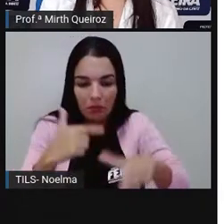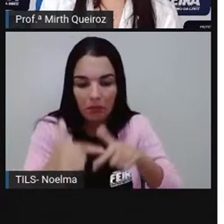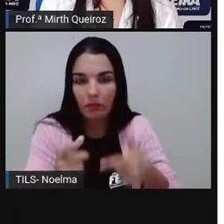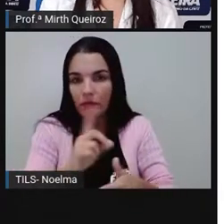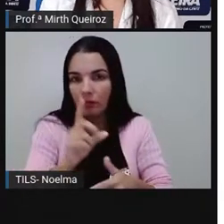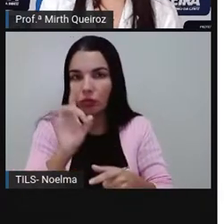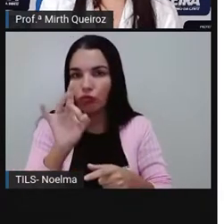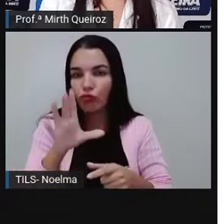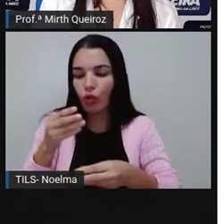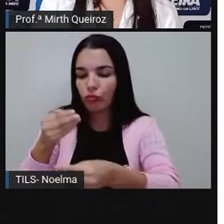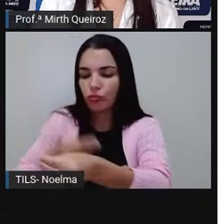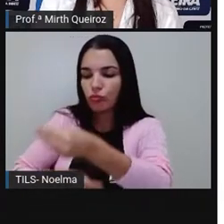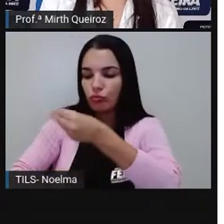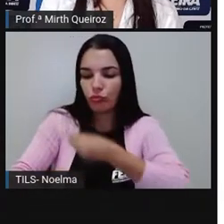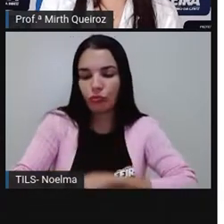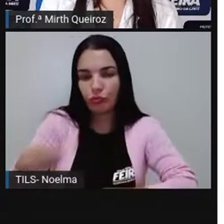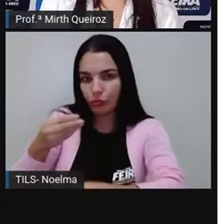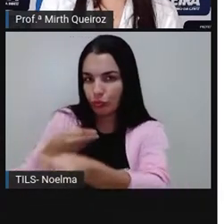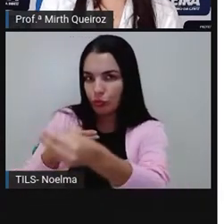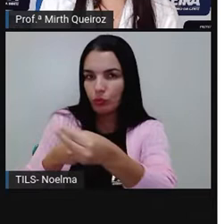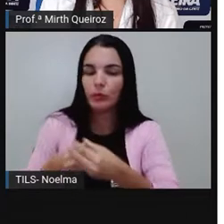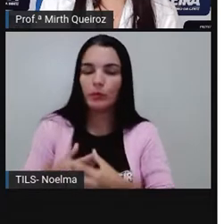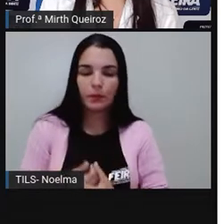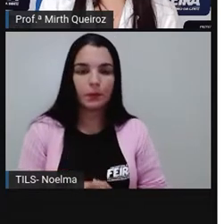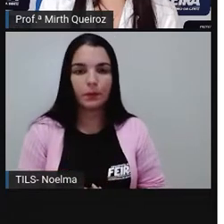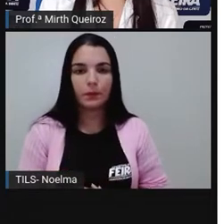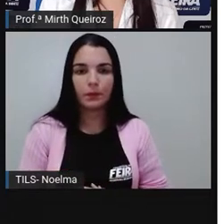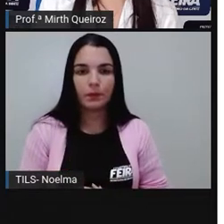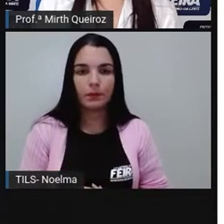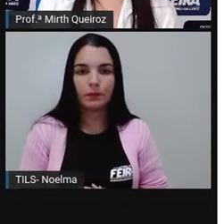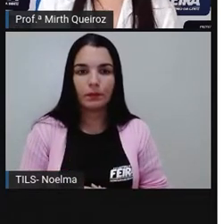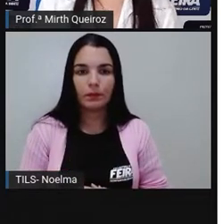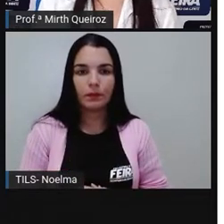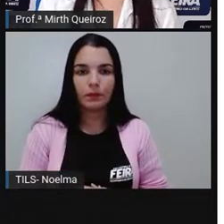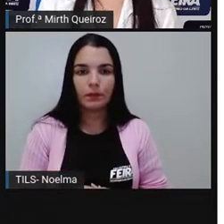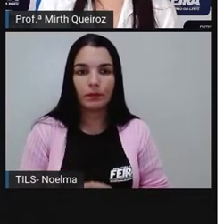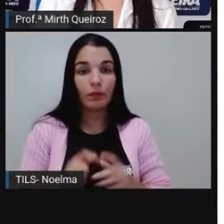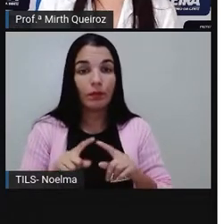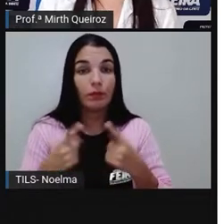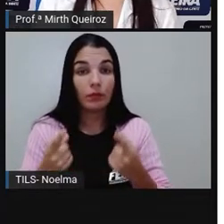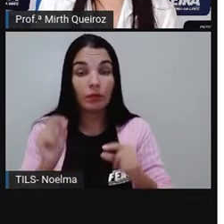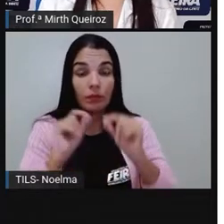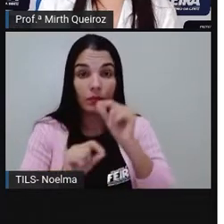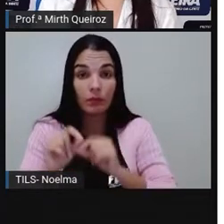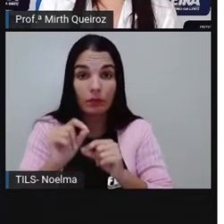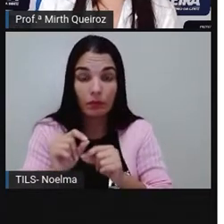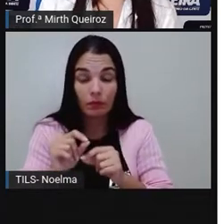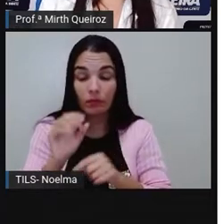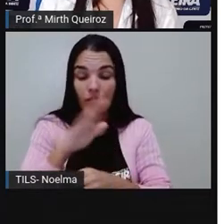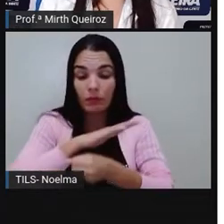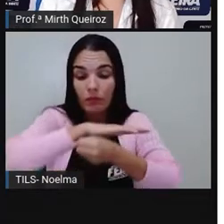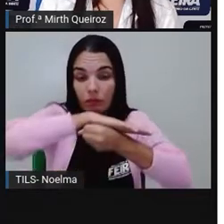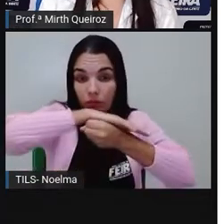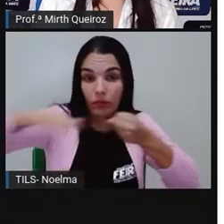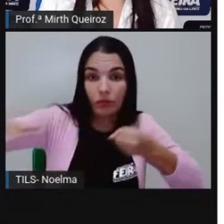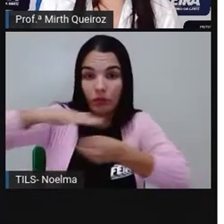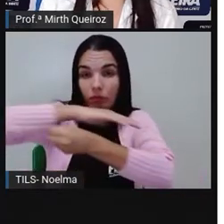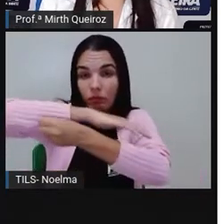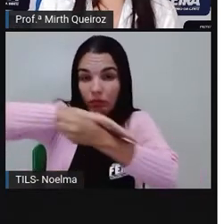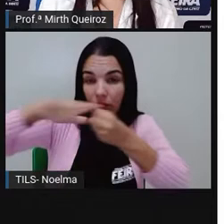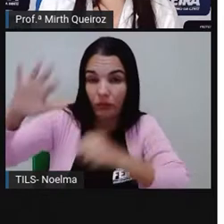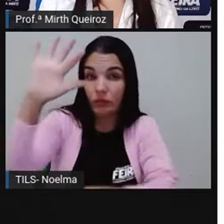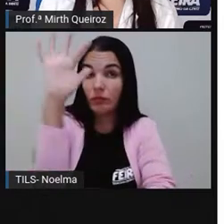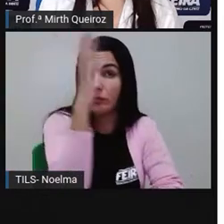havia apenas essas trocas, certo? E aí a extração do pau-brasil torna-se